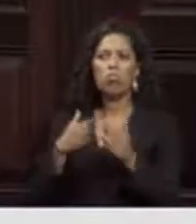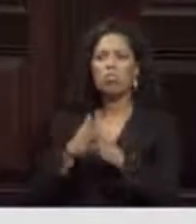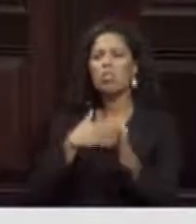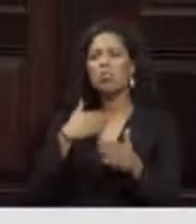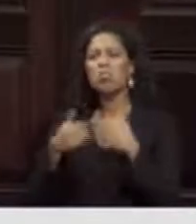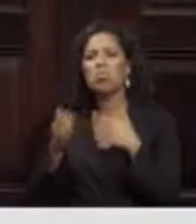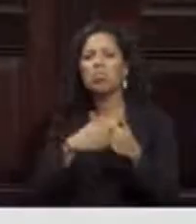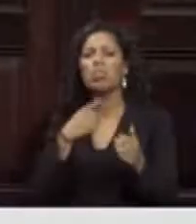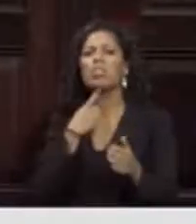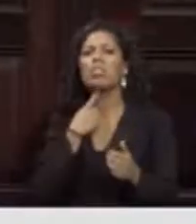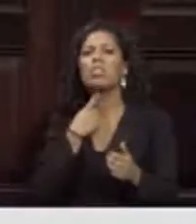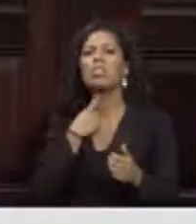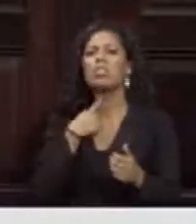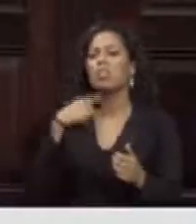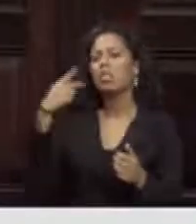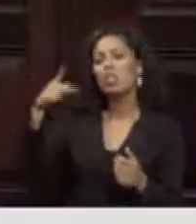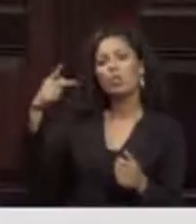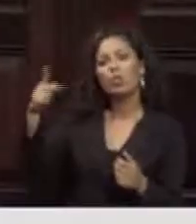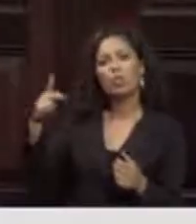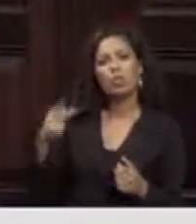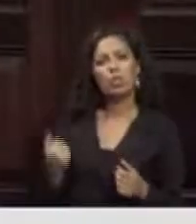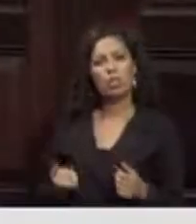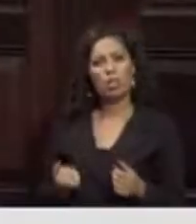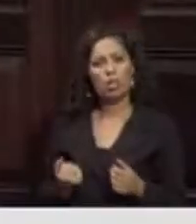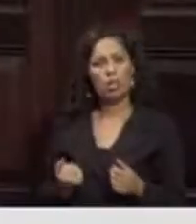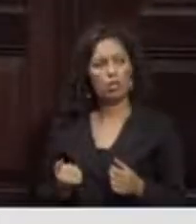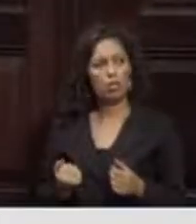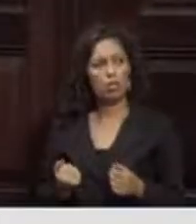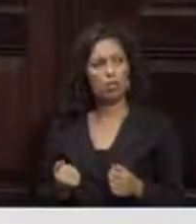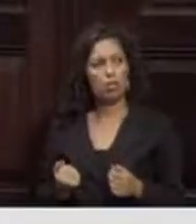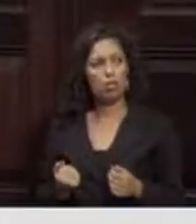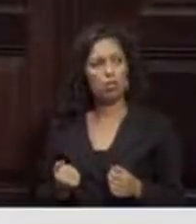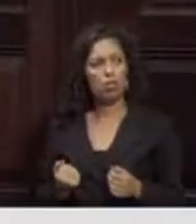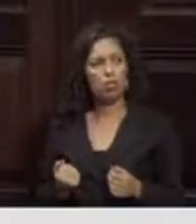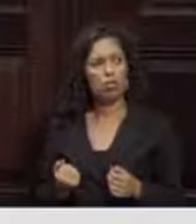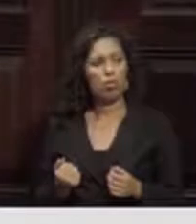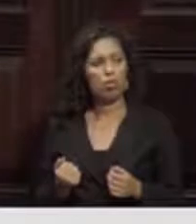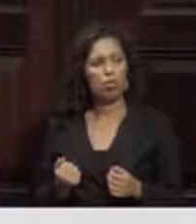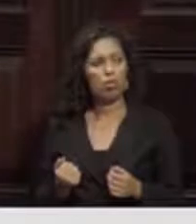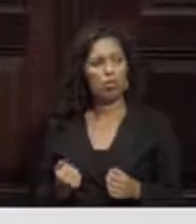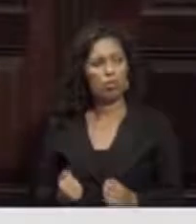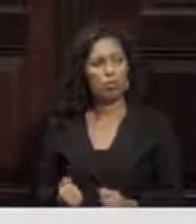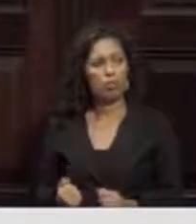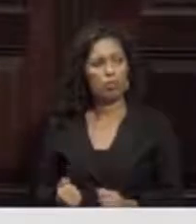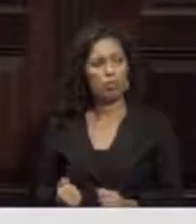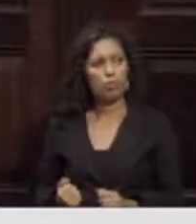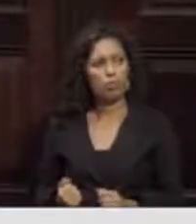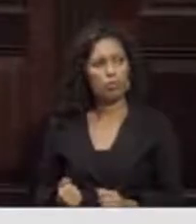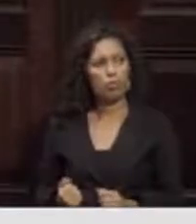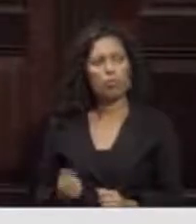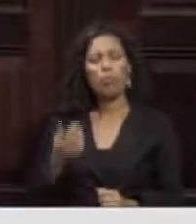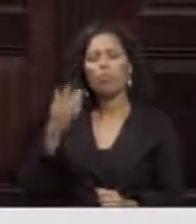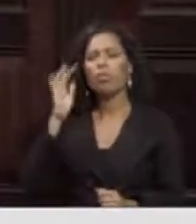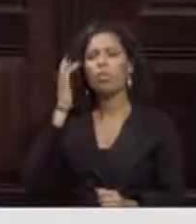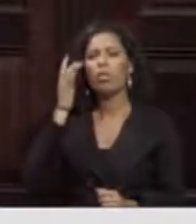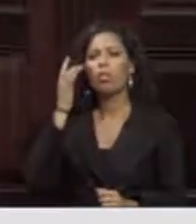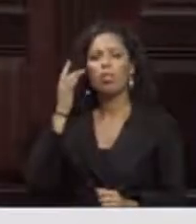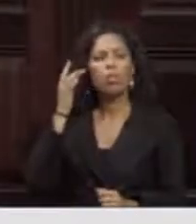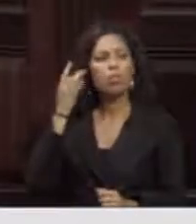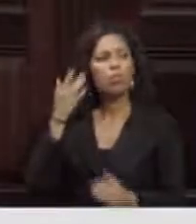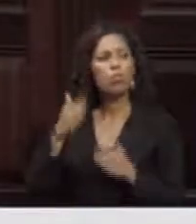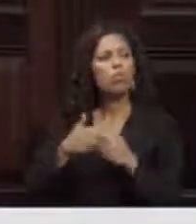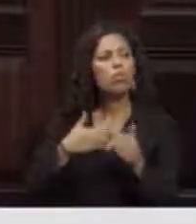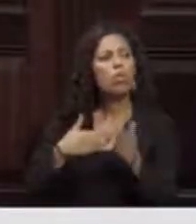que a gente não quer admitir. E eu digo isso para encerrar o seguinte: independente da minha vontade ou não, independente da